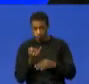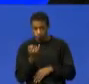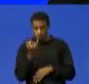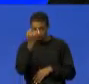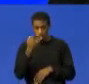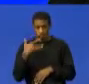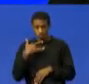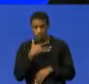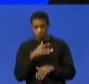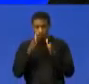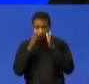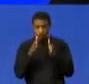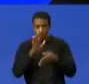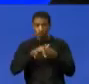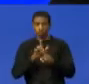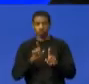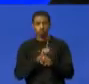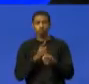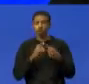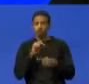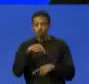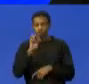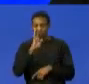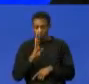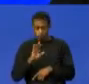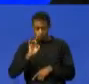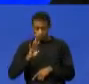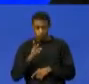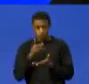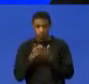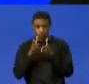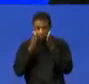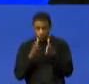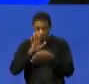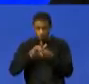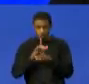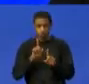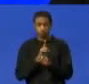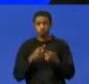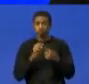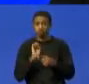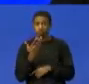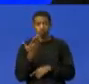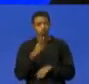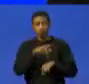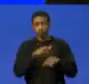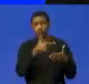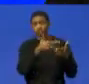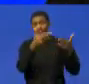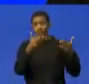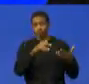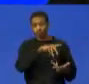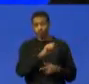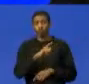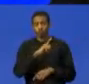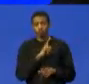à saúde focado na doença. Não era só aqui no Brasil, como nós discutimos anteriormente. Isso acontecia em todo o mundo,